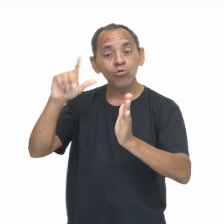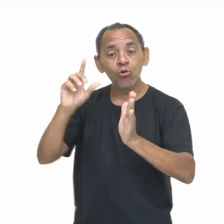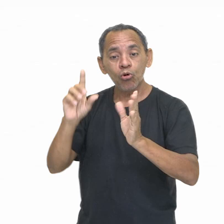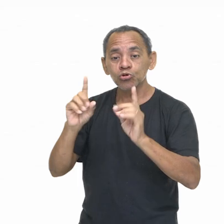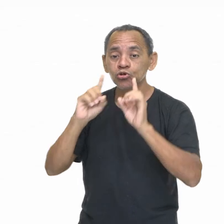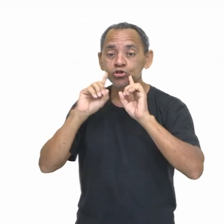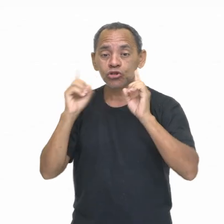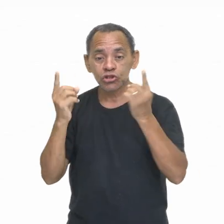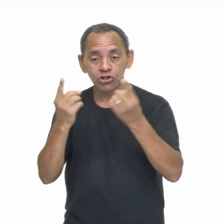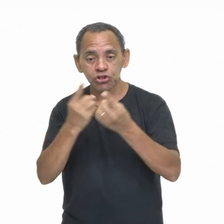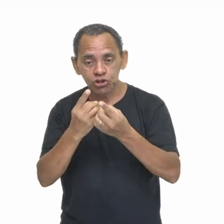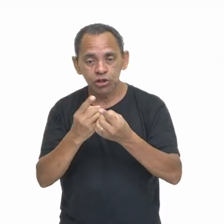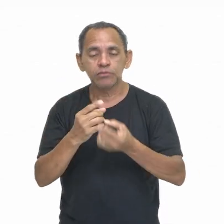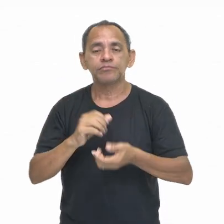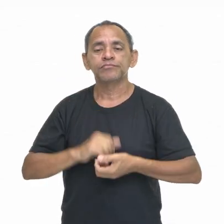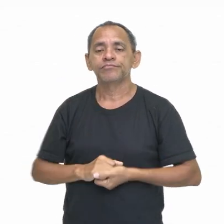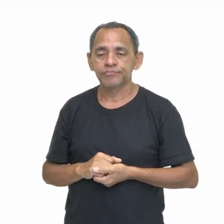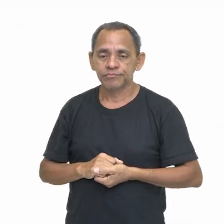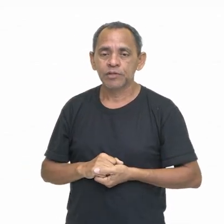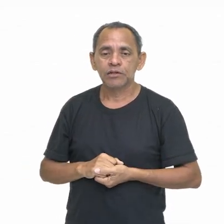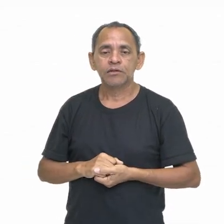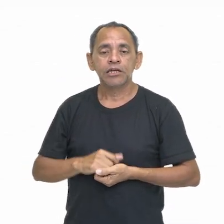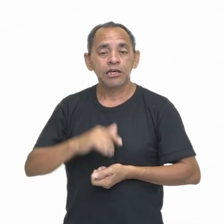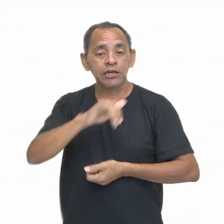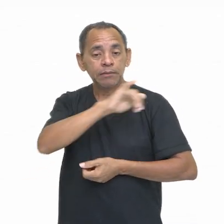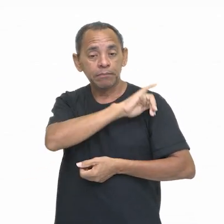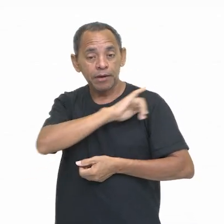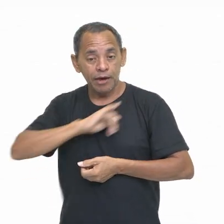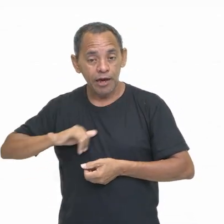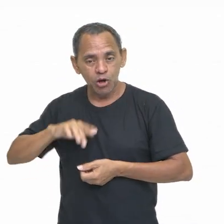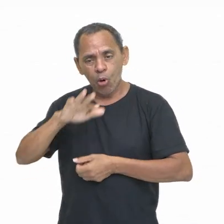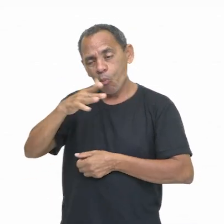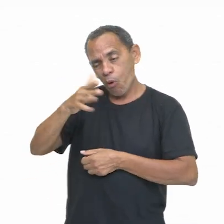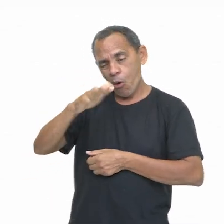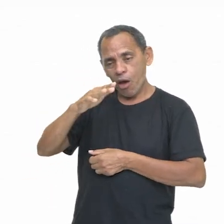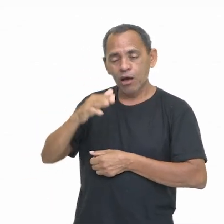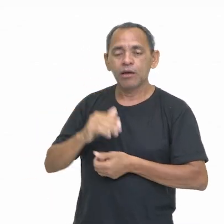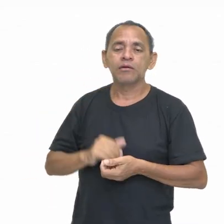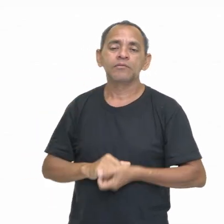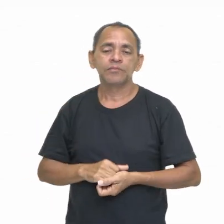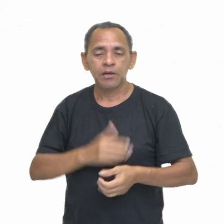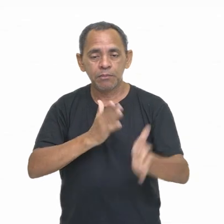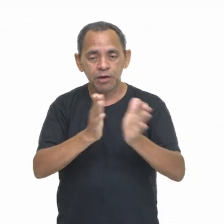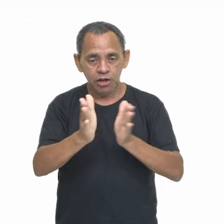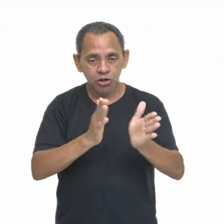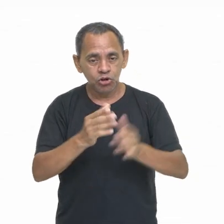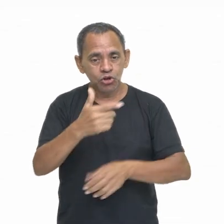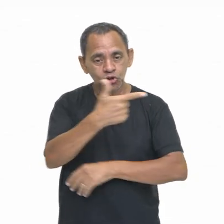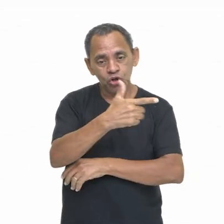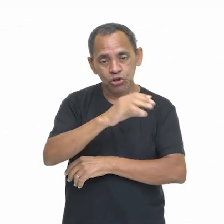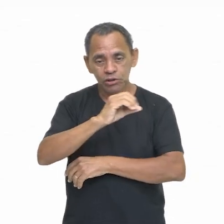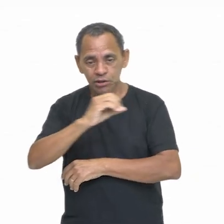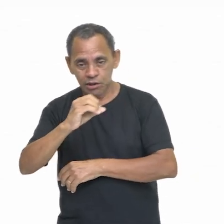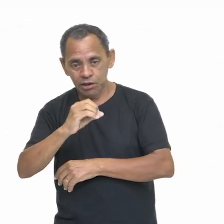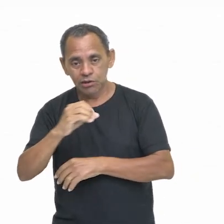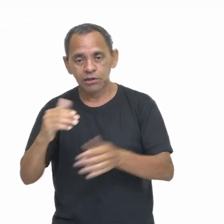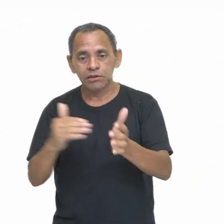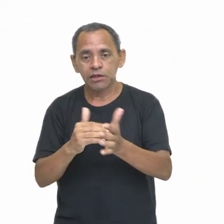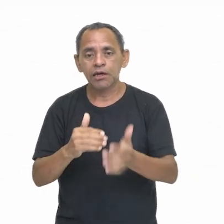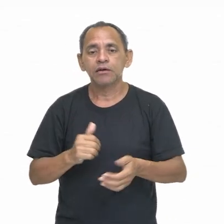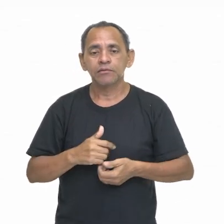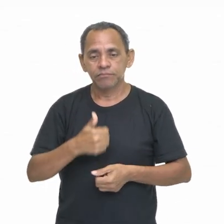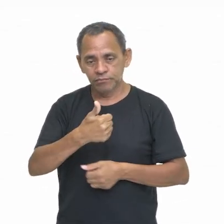é o do Médio Império, tá? Que dura entre 2000 a 1580